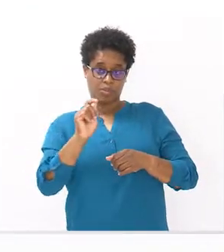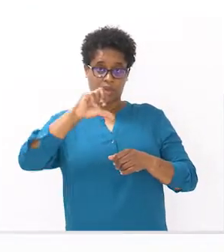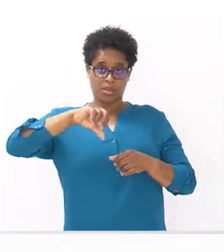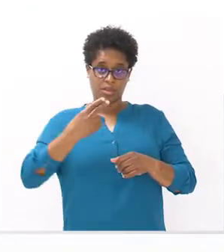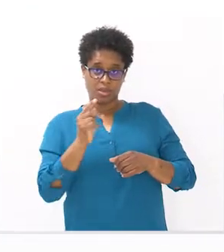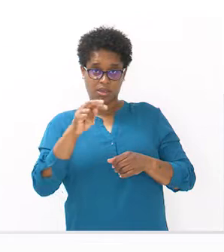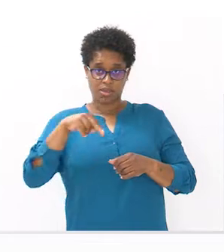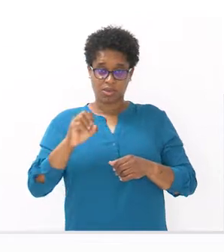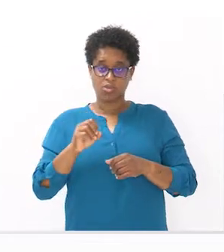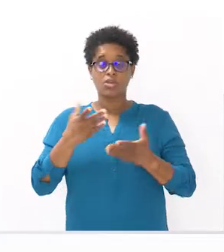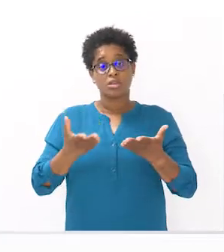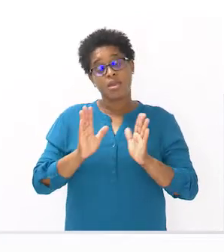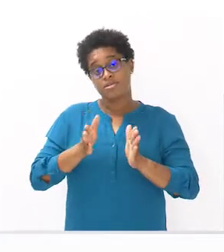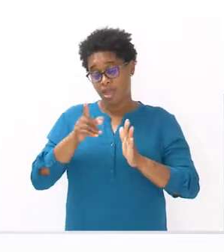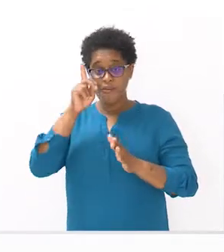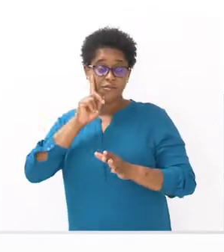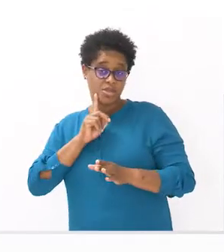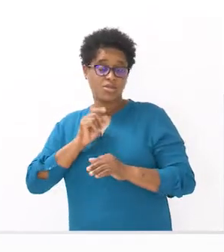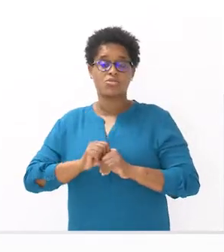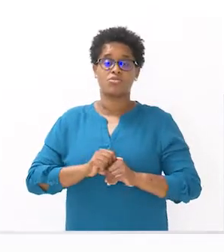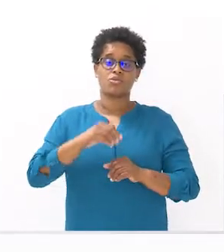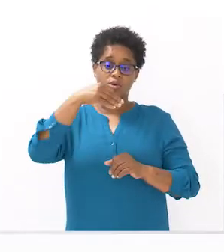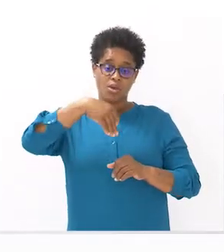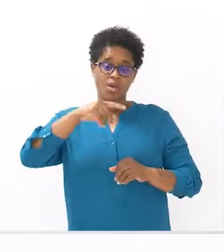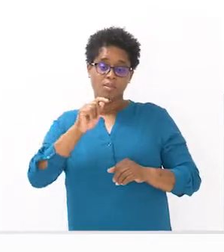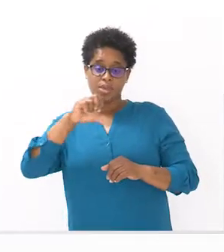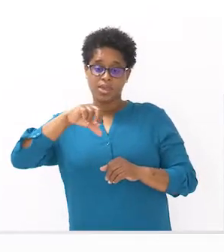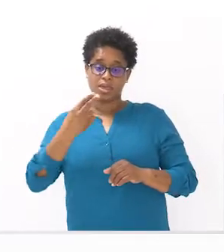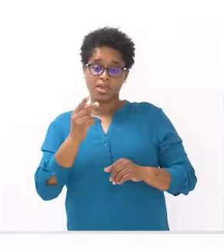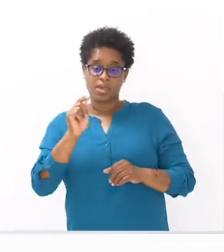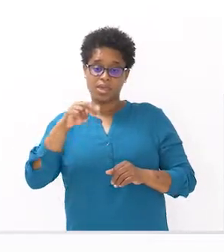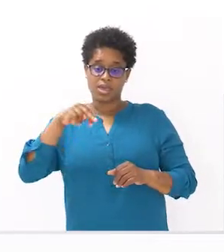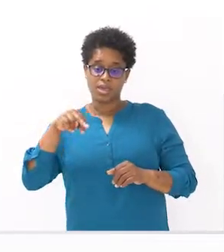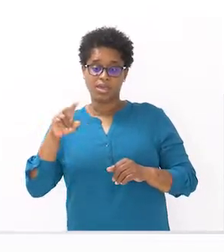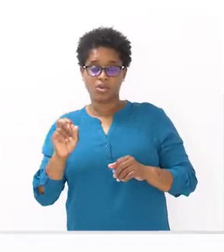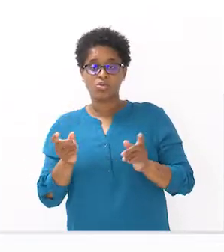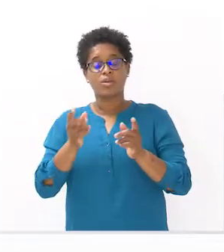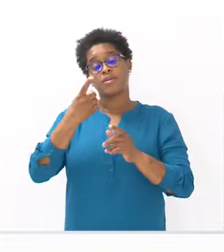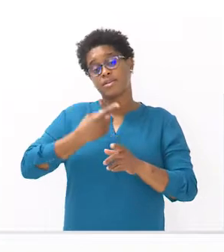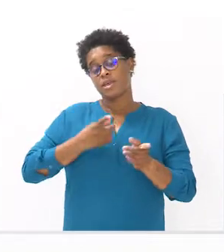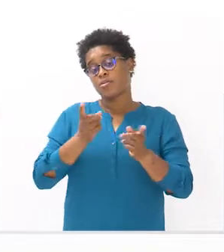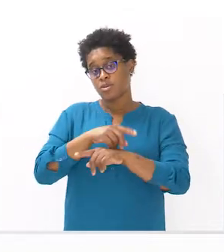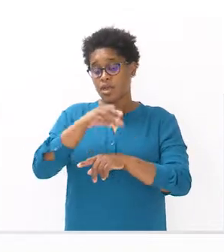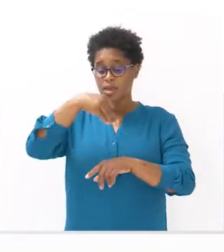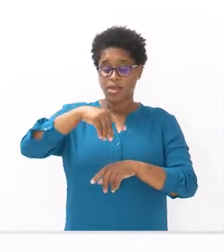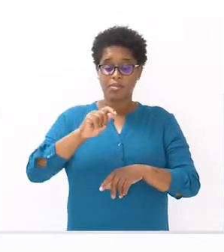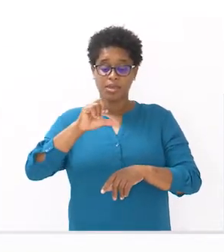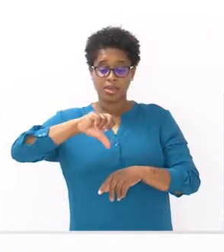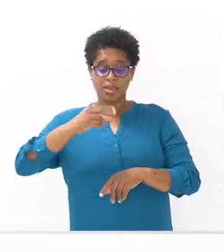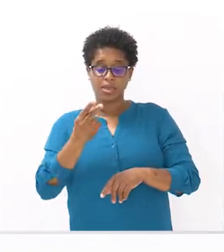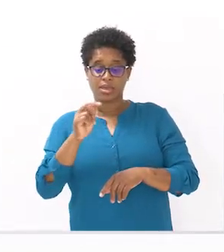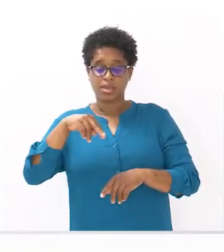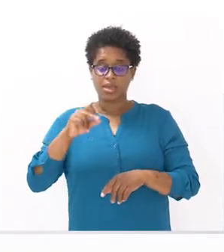feminino, pequeno passa a ser pequena. Agora, variação